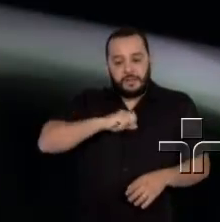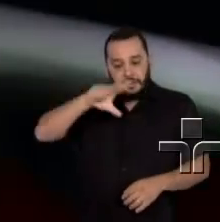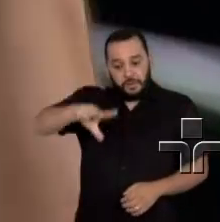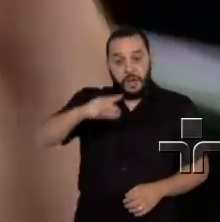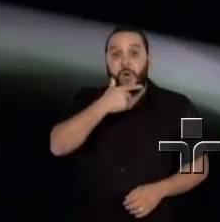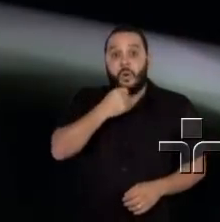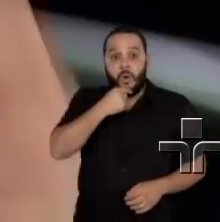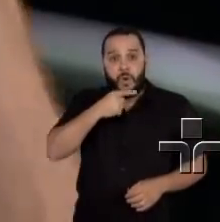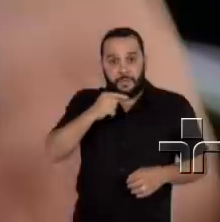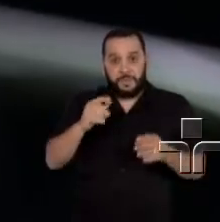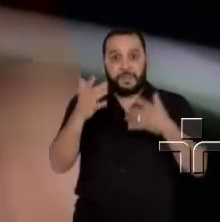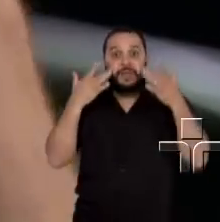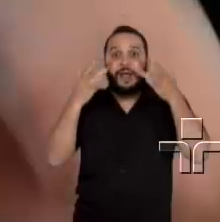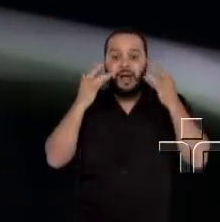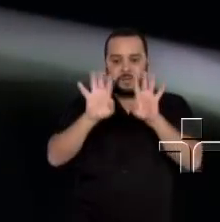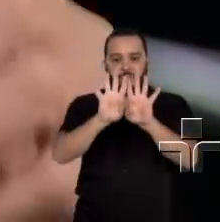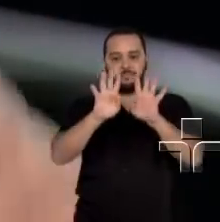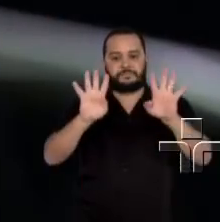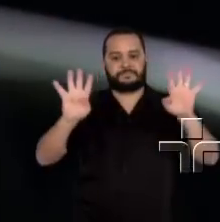cortineiro, ele dizia assim,